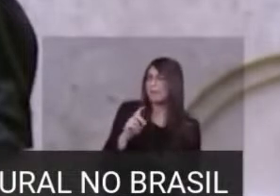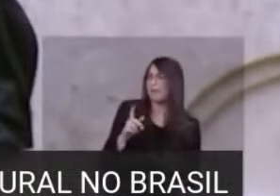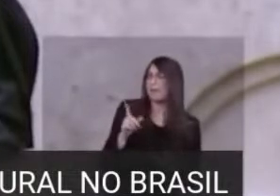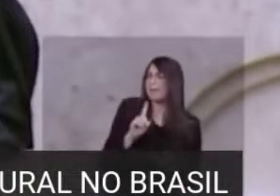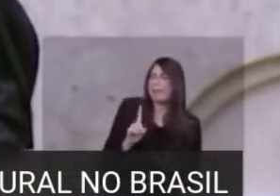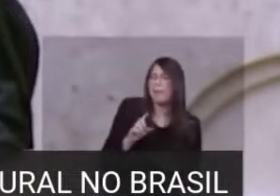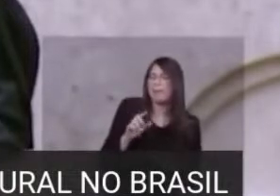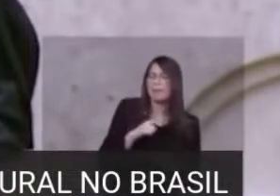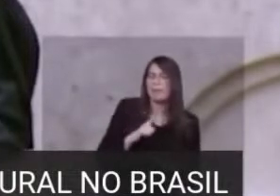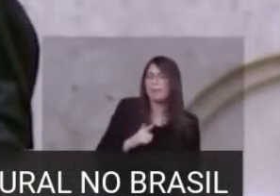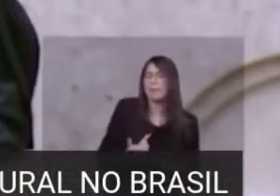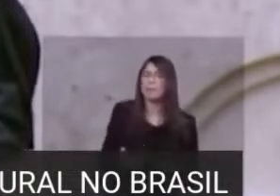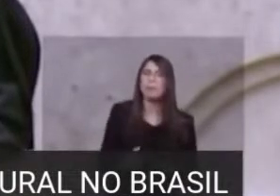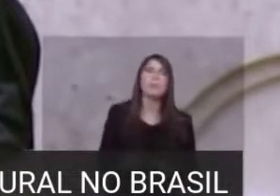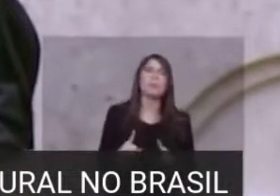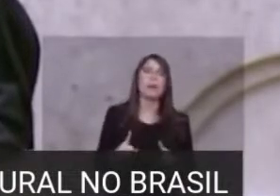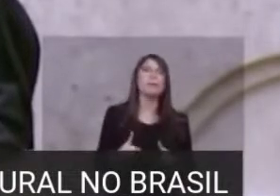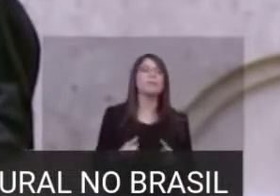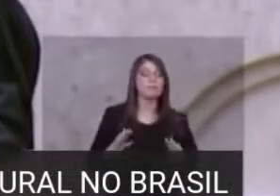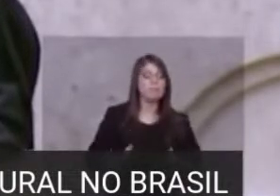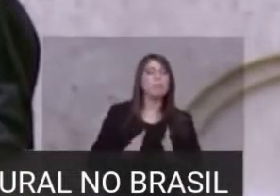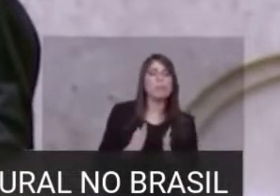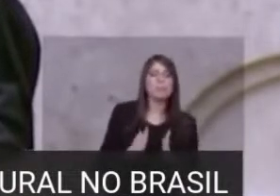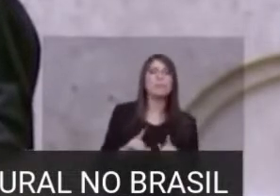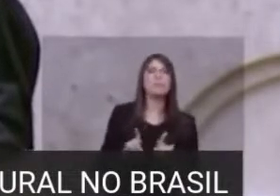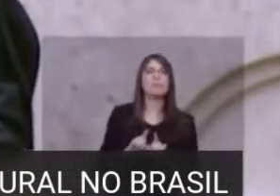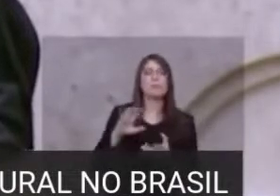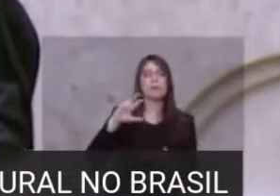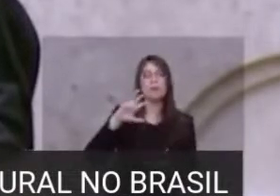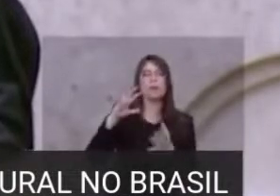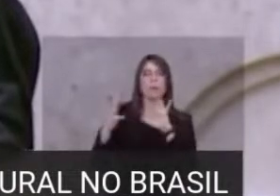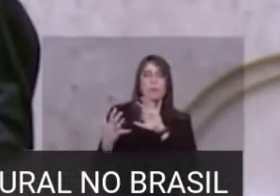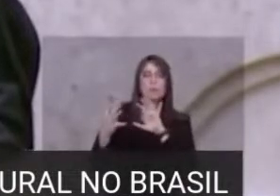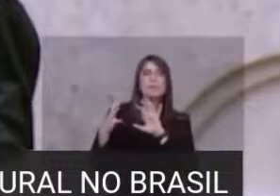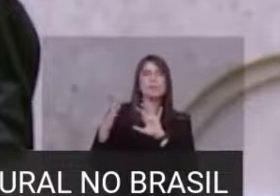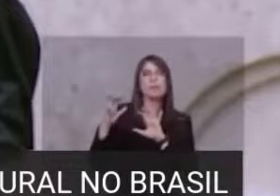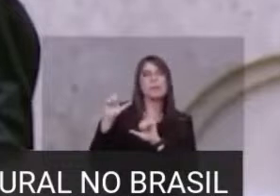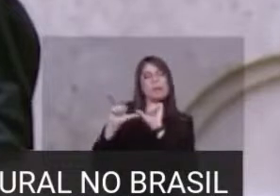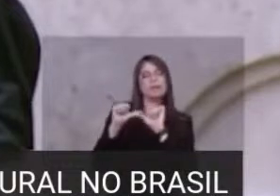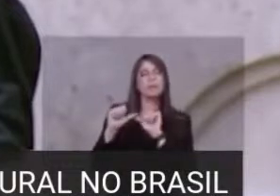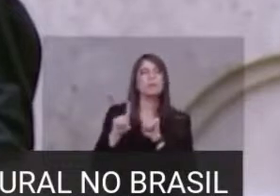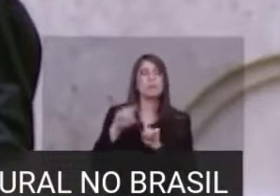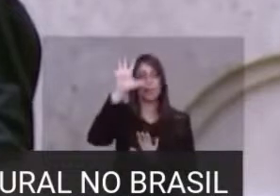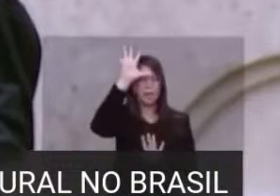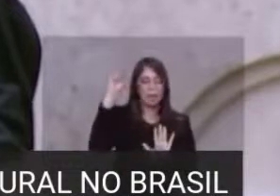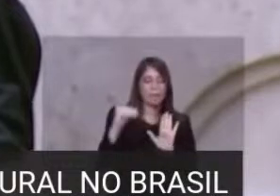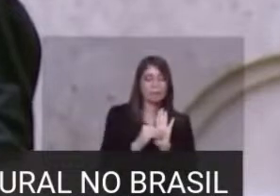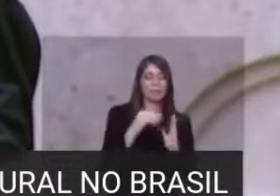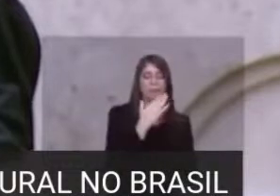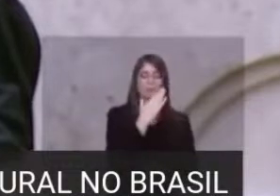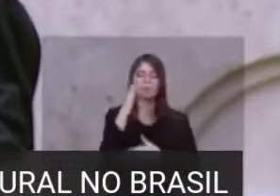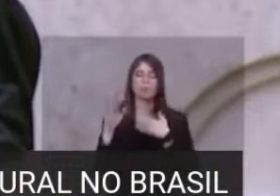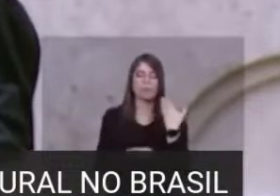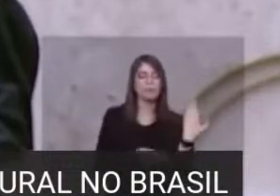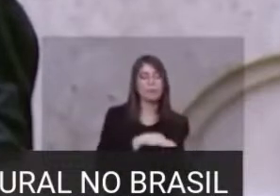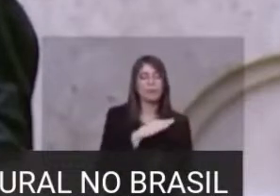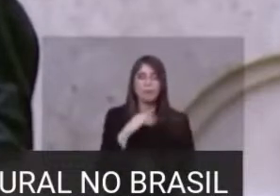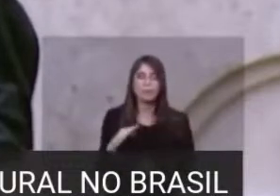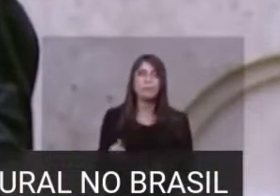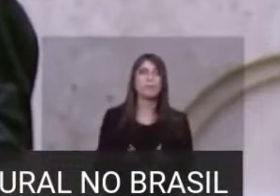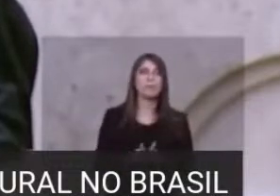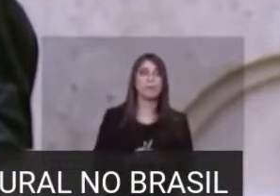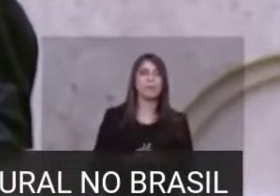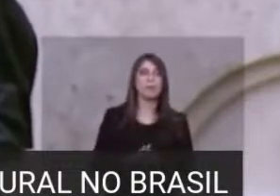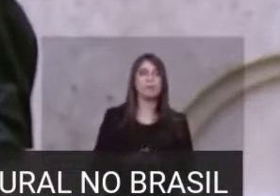negacionismo ambiental enfrentando o desmatamento da Amazônia e a mudança climática. Bem como funcionou como um dique de resistência contra o